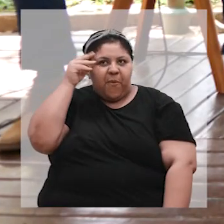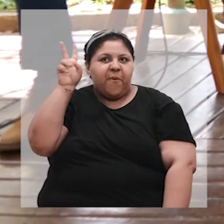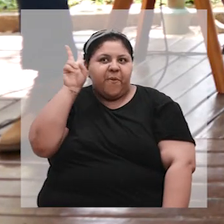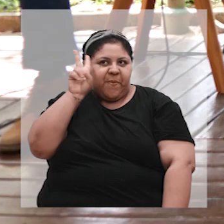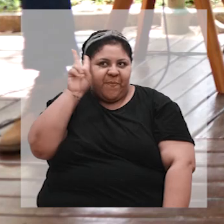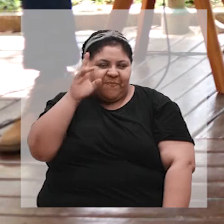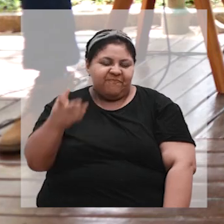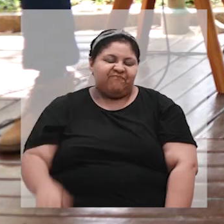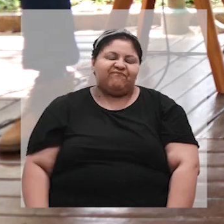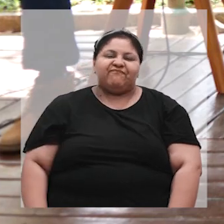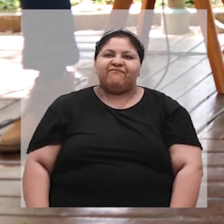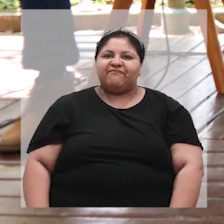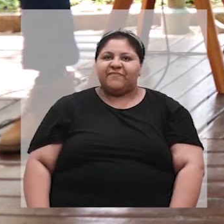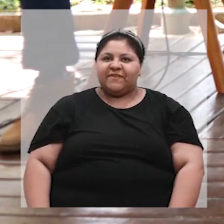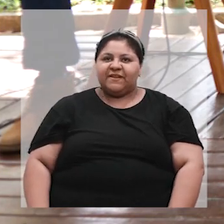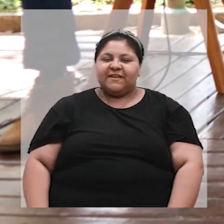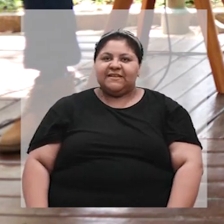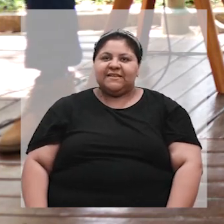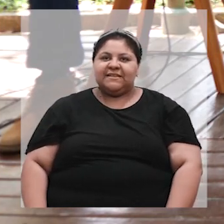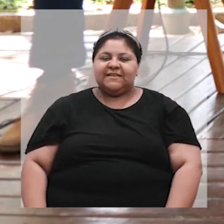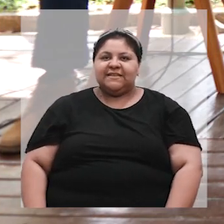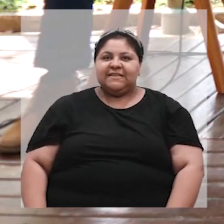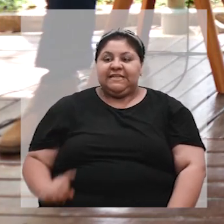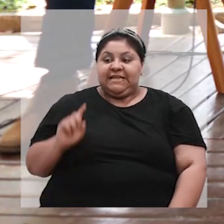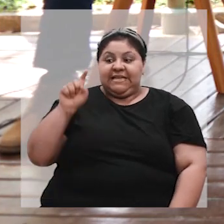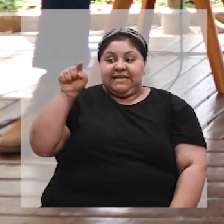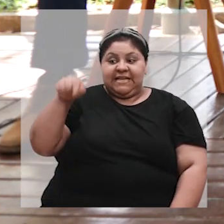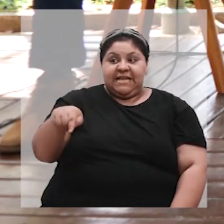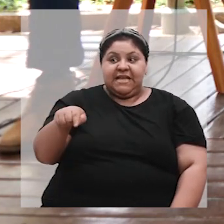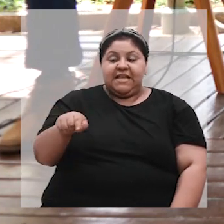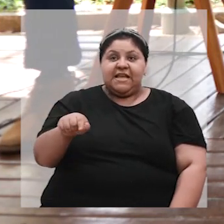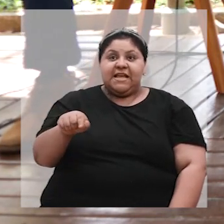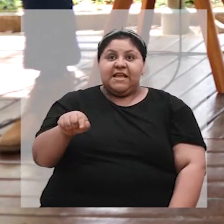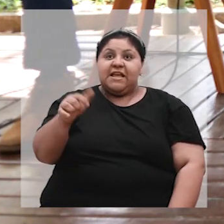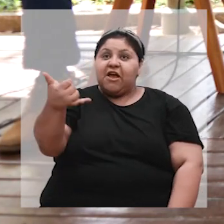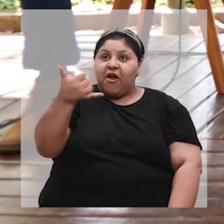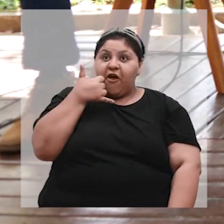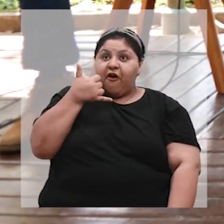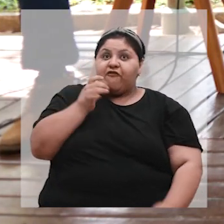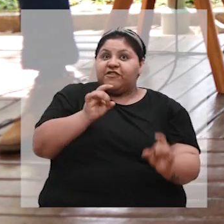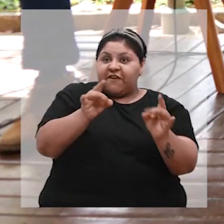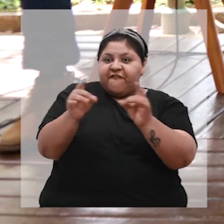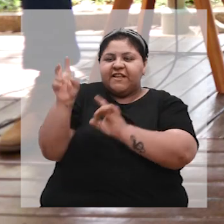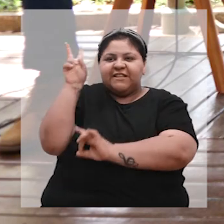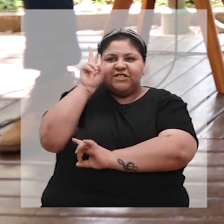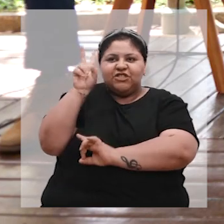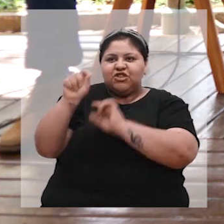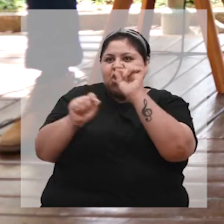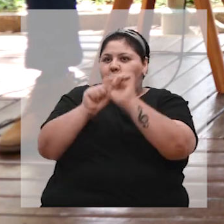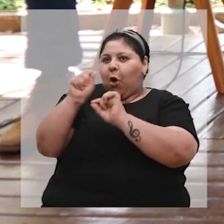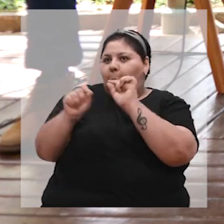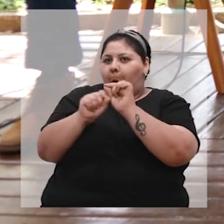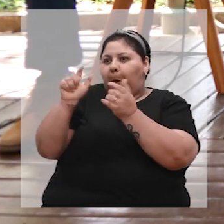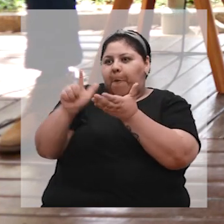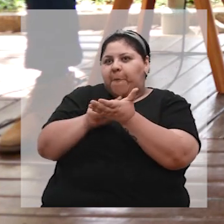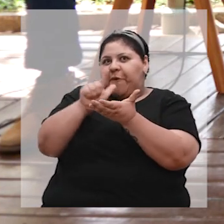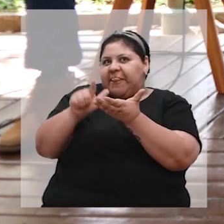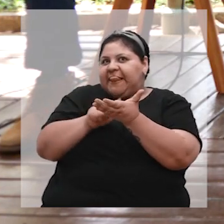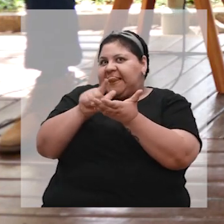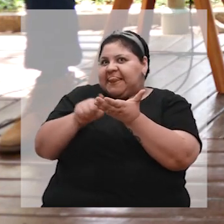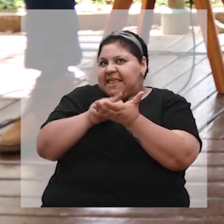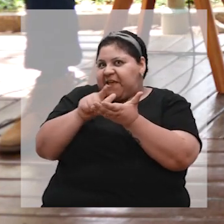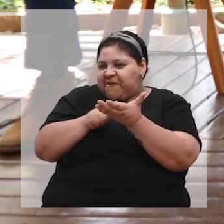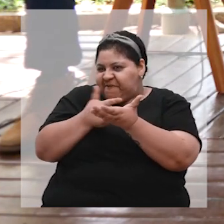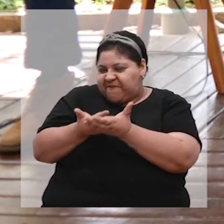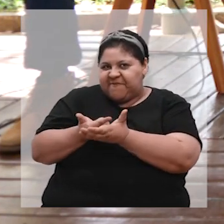histórias. E, Tiago, me conta aí, você vende muitas histórias? É muito livro que circula ali